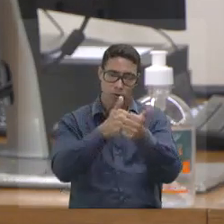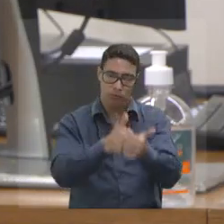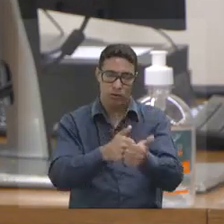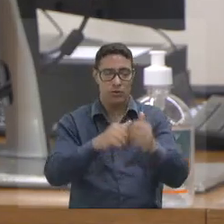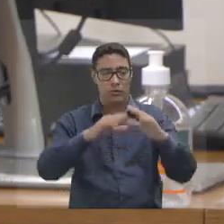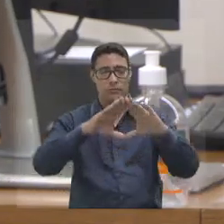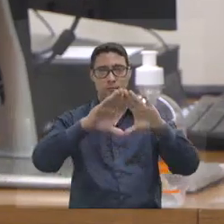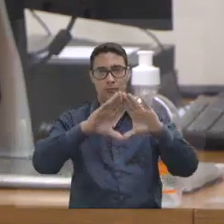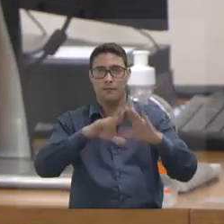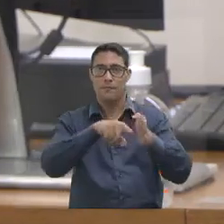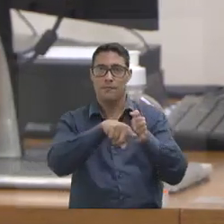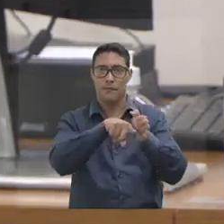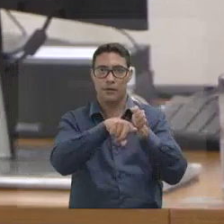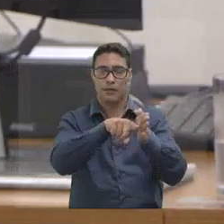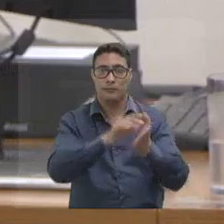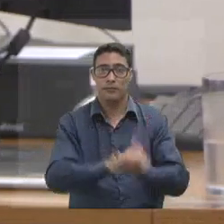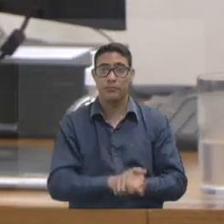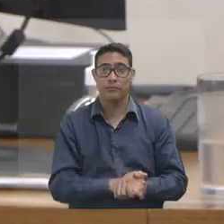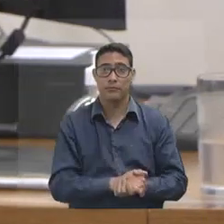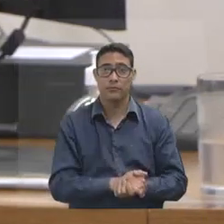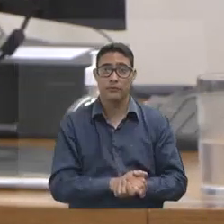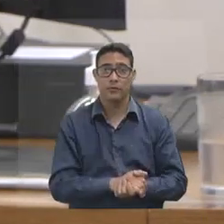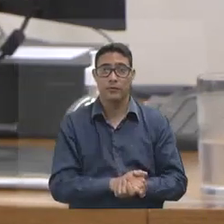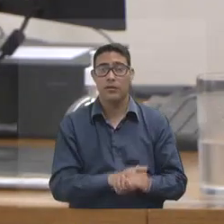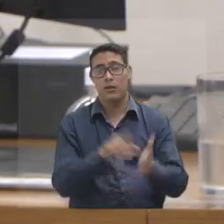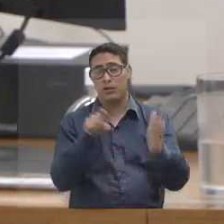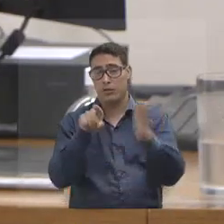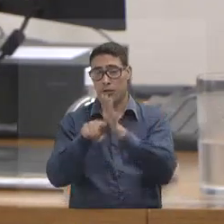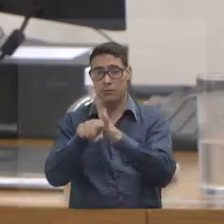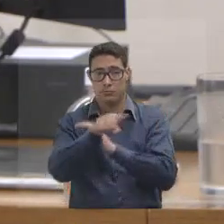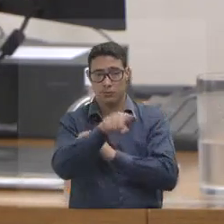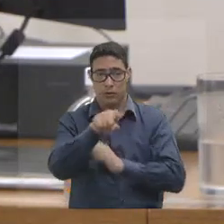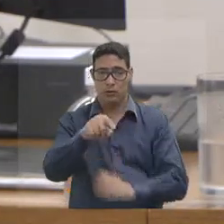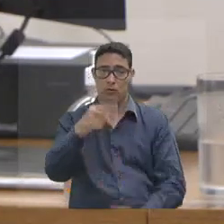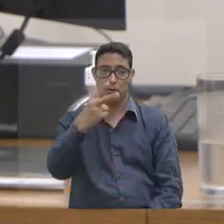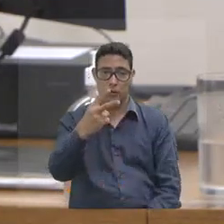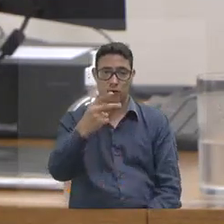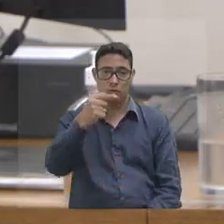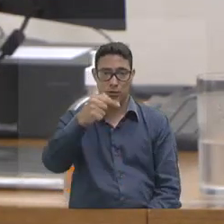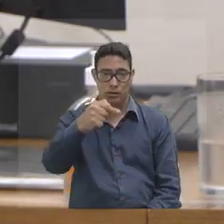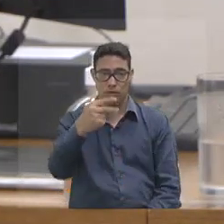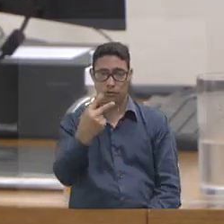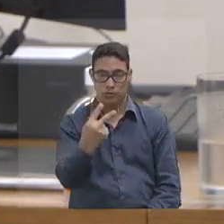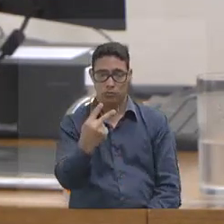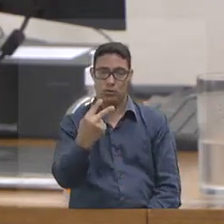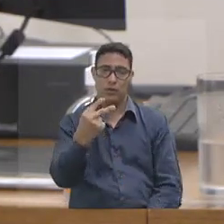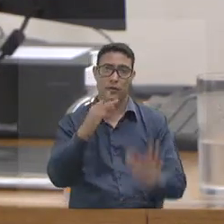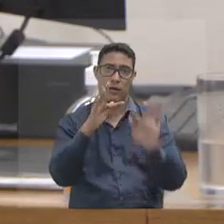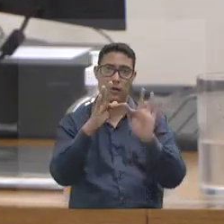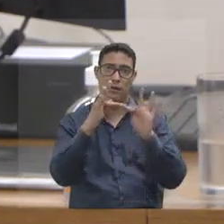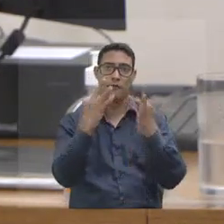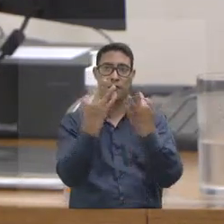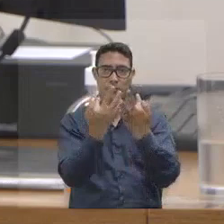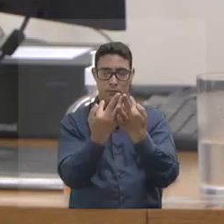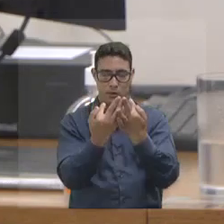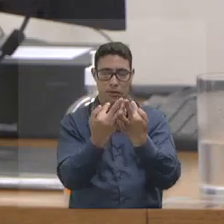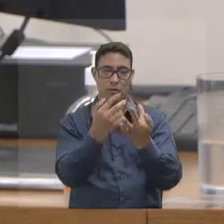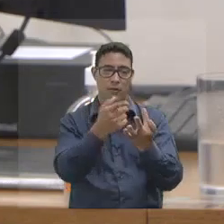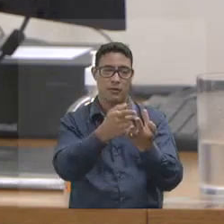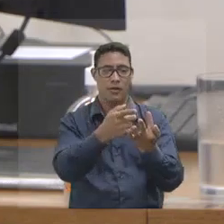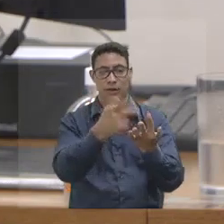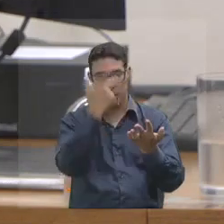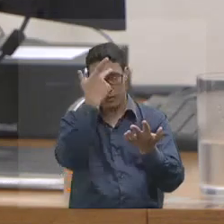se nós perguntarmos para cada uma das 272 famílias que perderam os seus